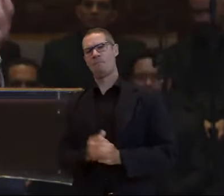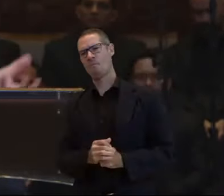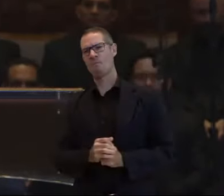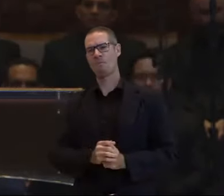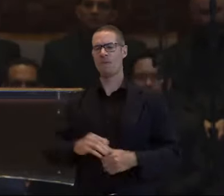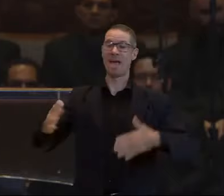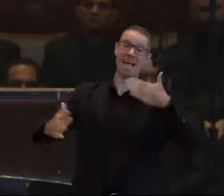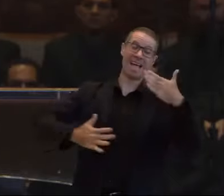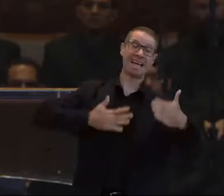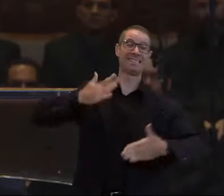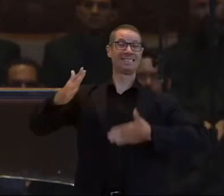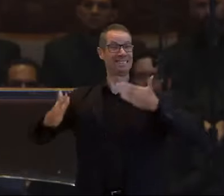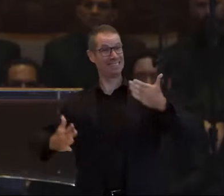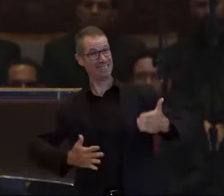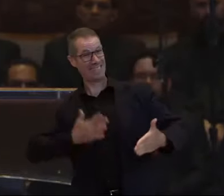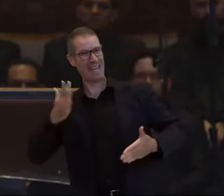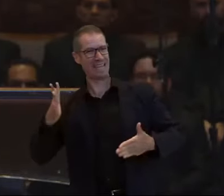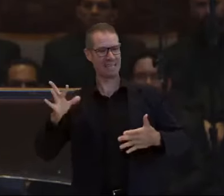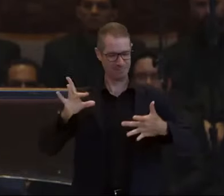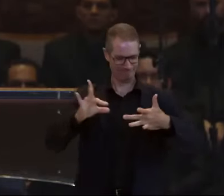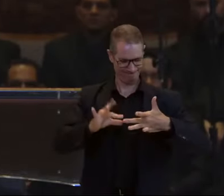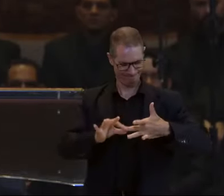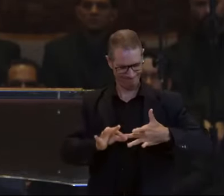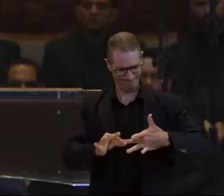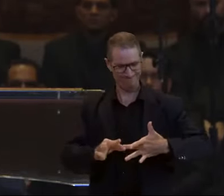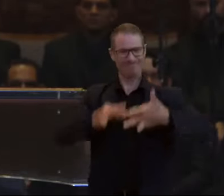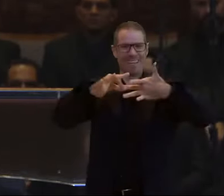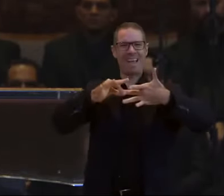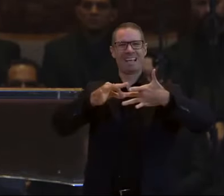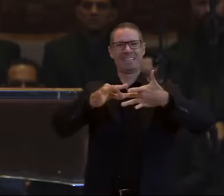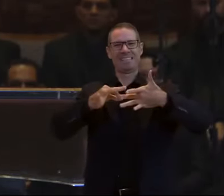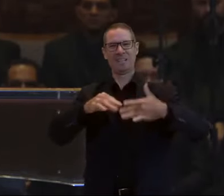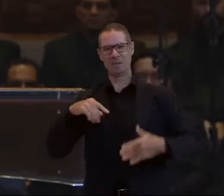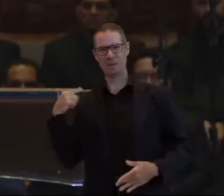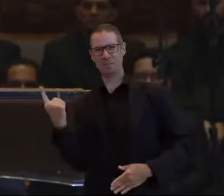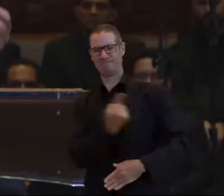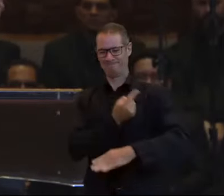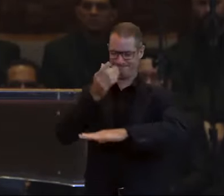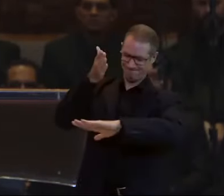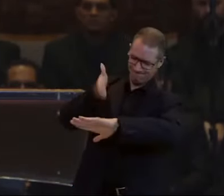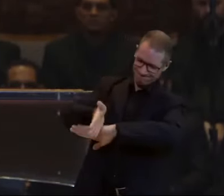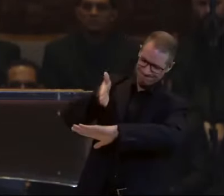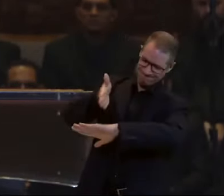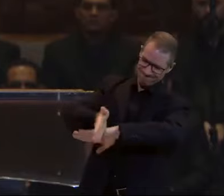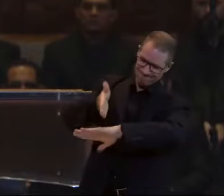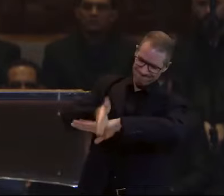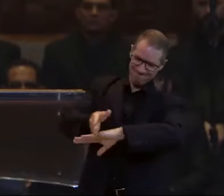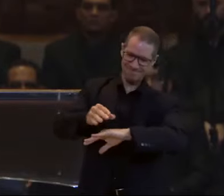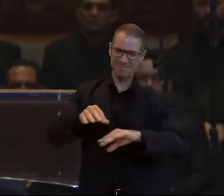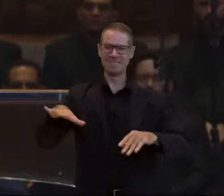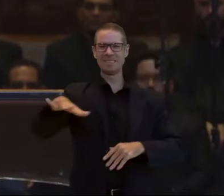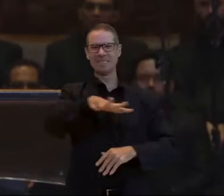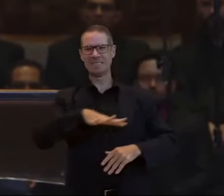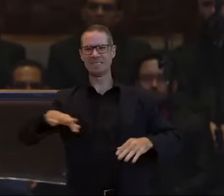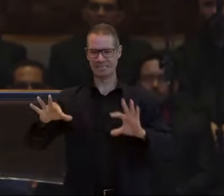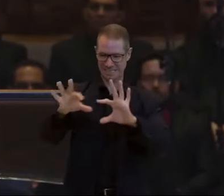maneira alegre, o privilégio de fazermos parte de uma congregação